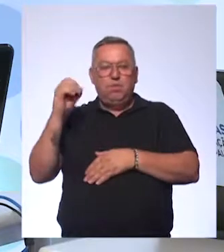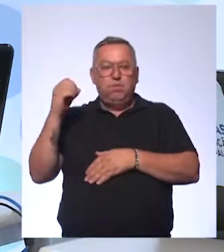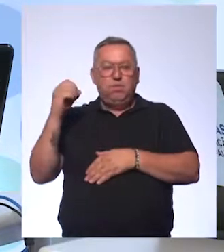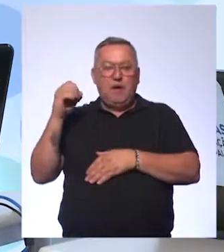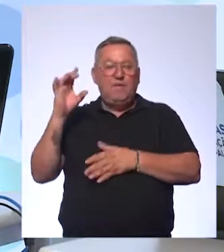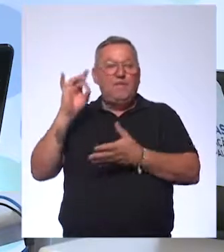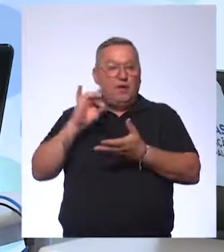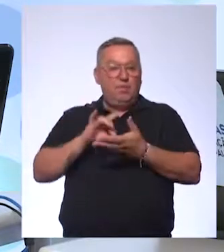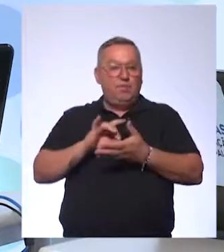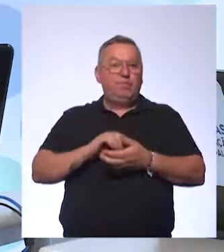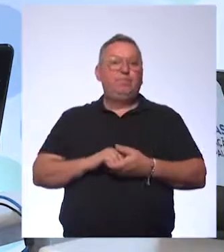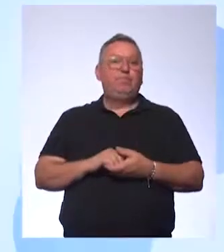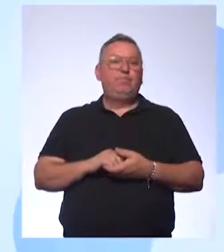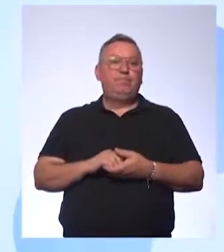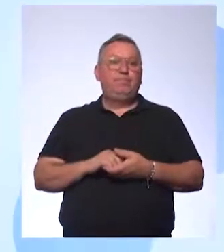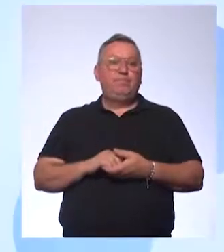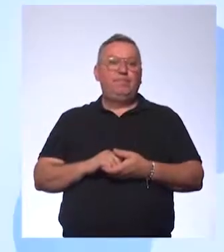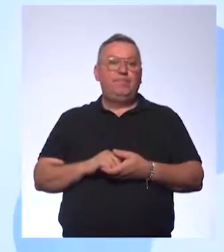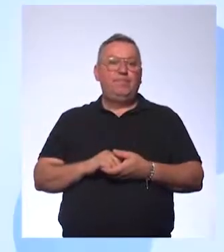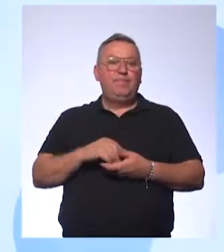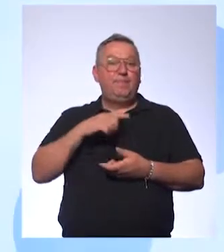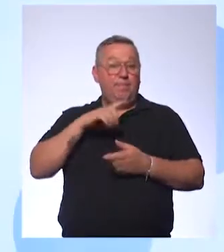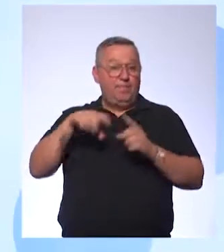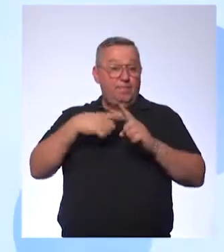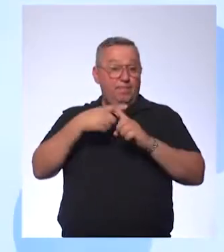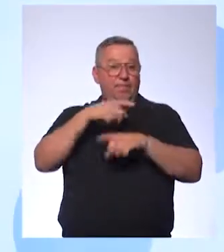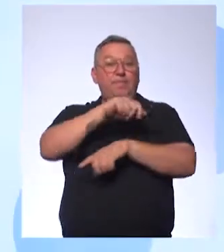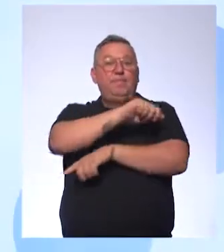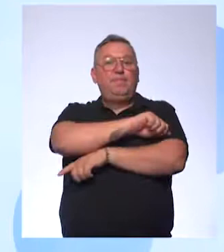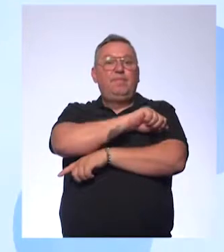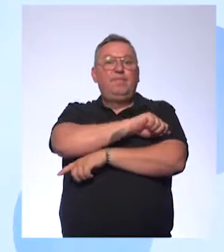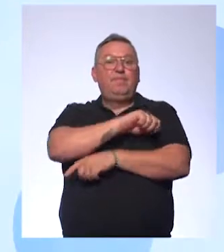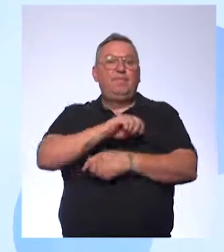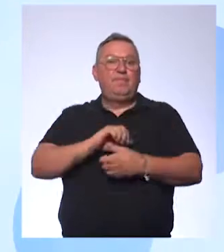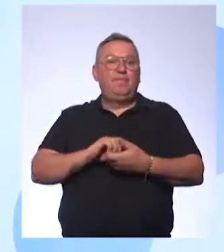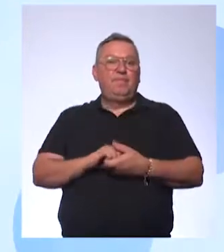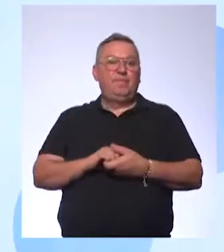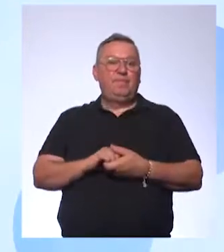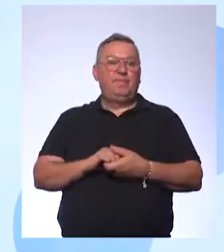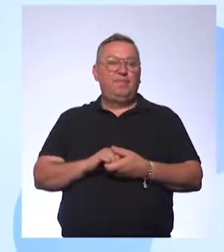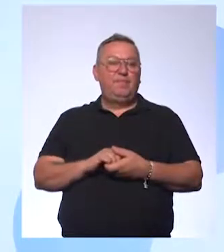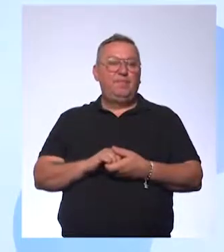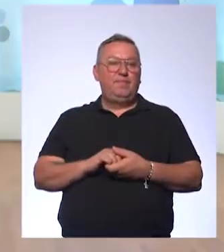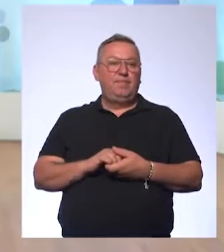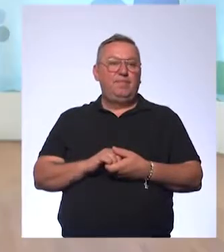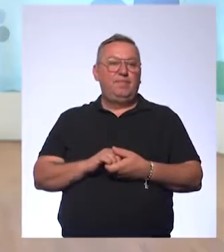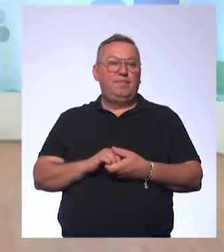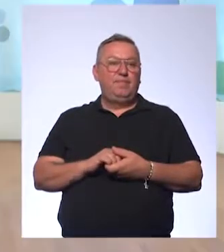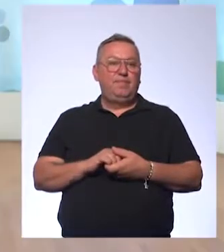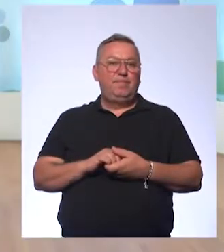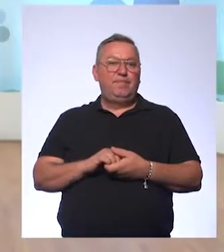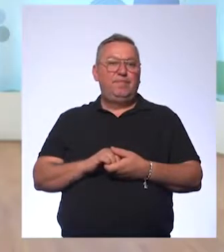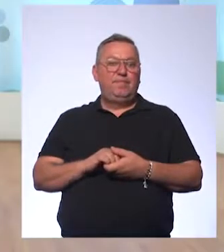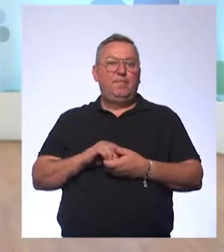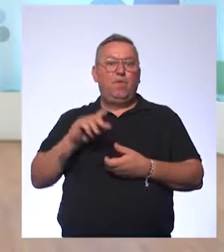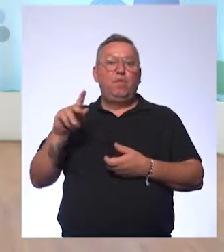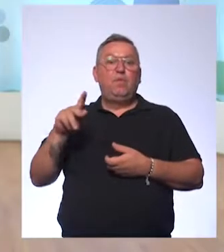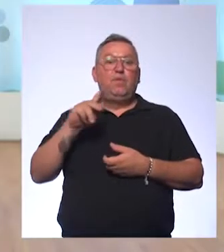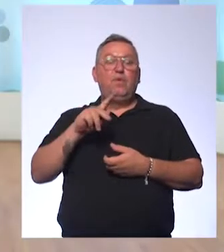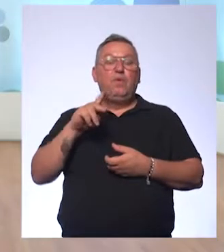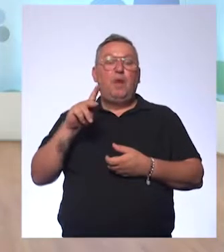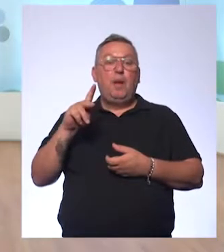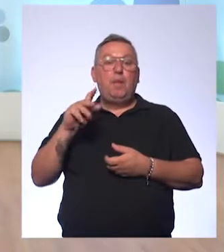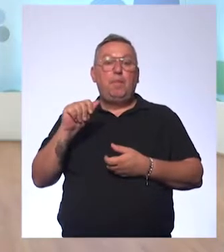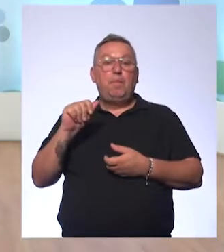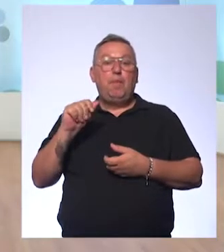Fato. Ok. Tem mais de algum aluno aí? Deixa eu ver. Vamos ver aqui. Pro Patrícia aqui, ó.